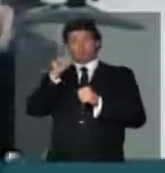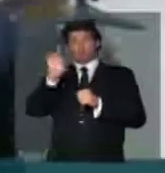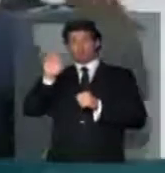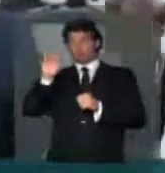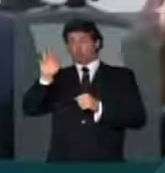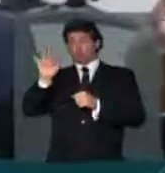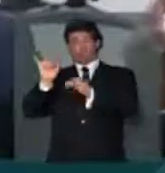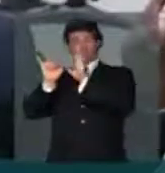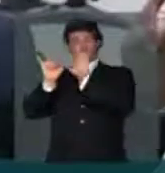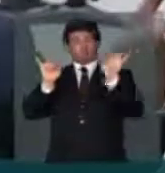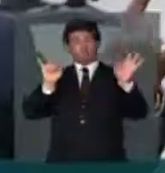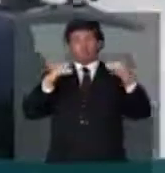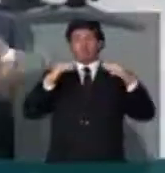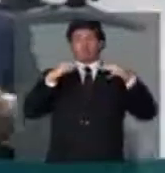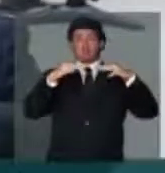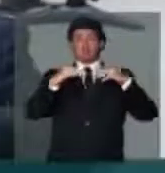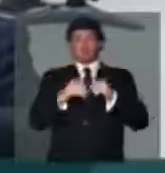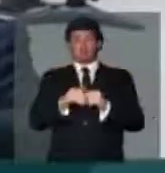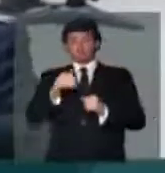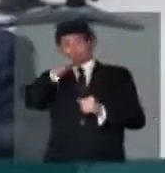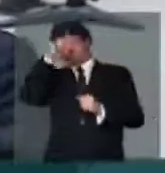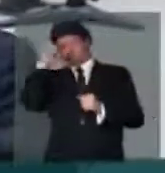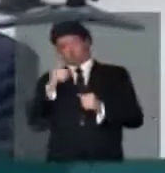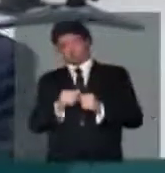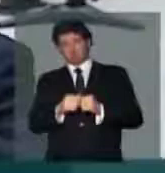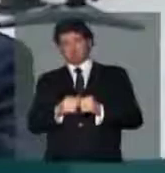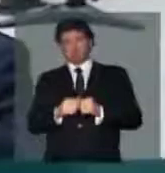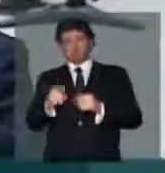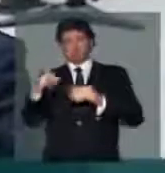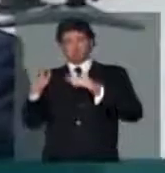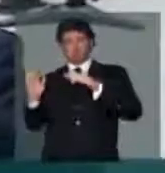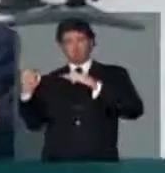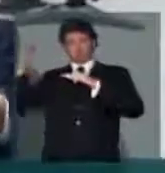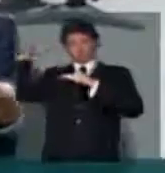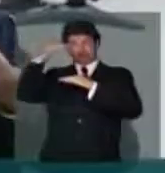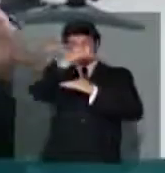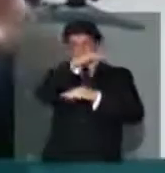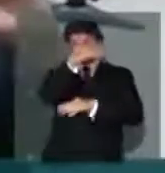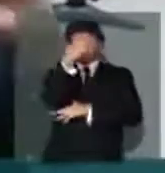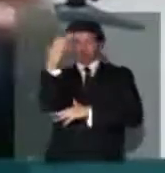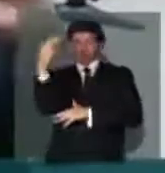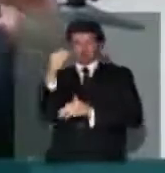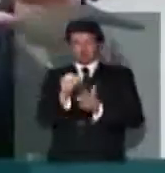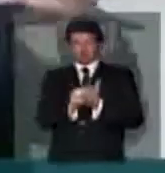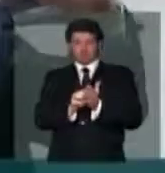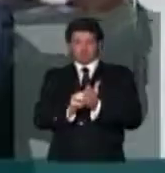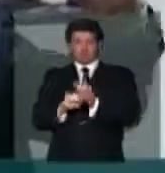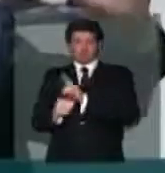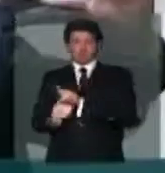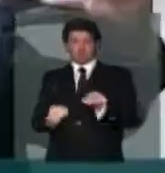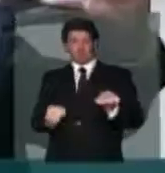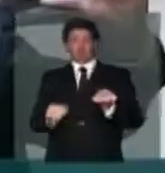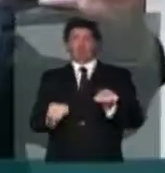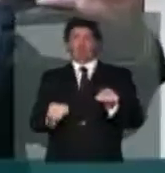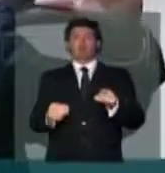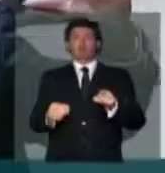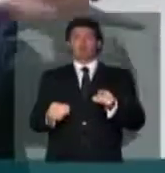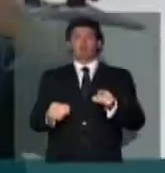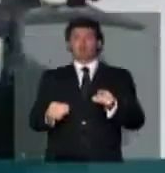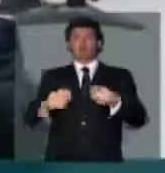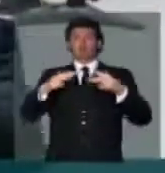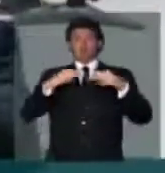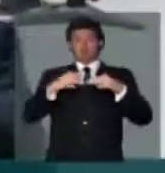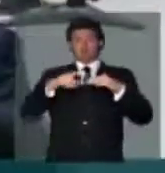para Manaus, um leão que passa por cima da floresta amazônica e foi para Manaus, Macapá.